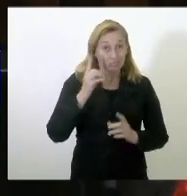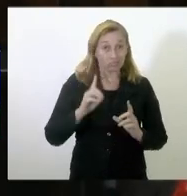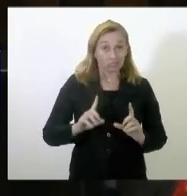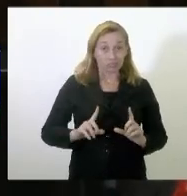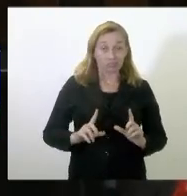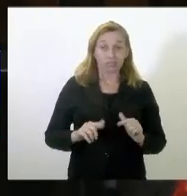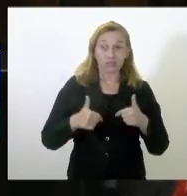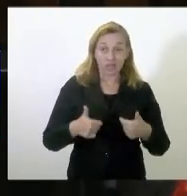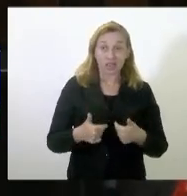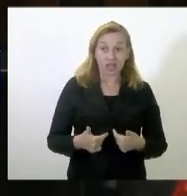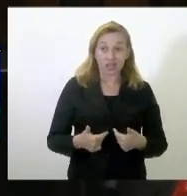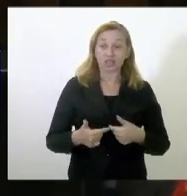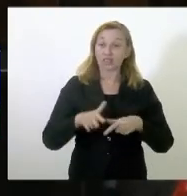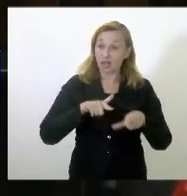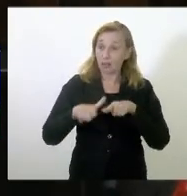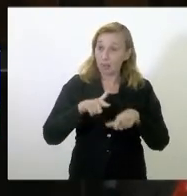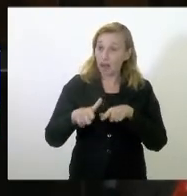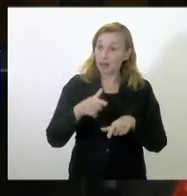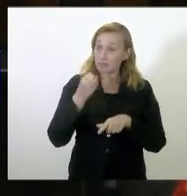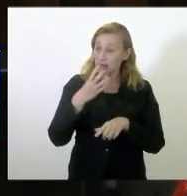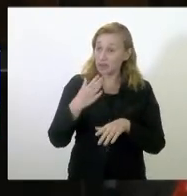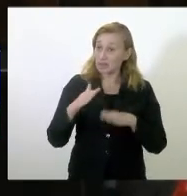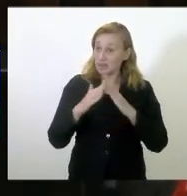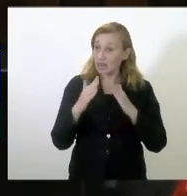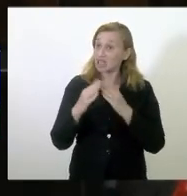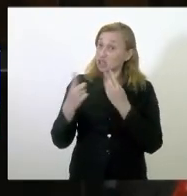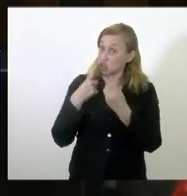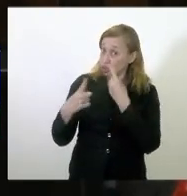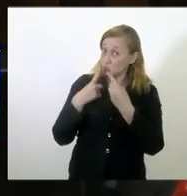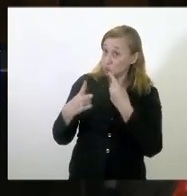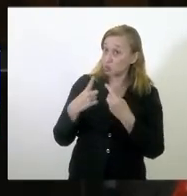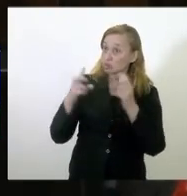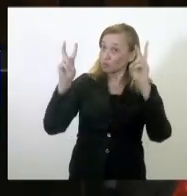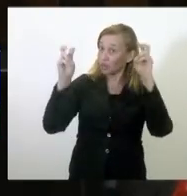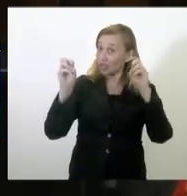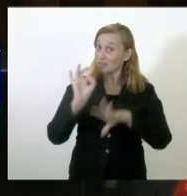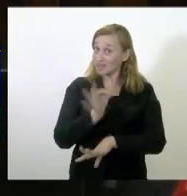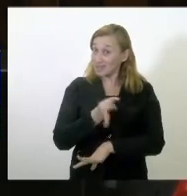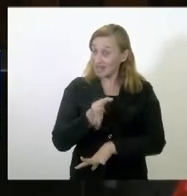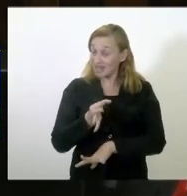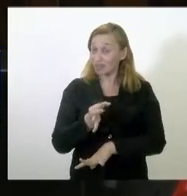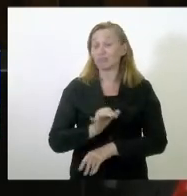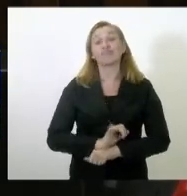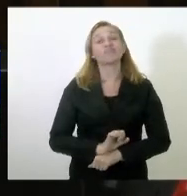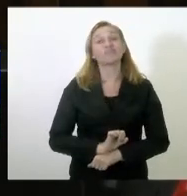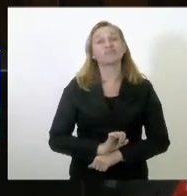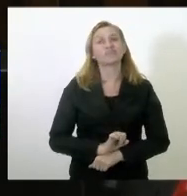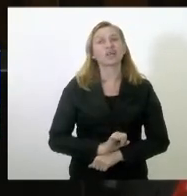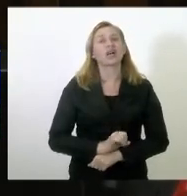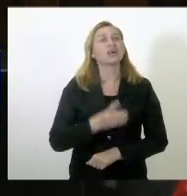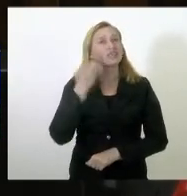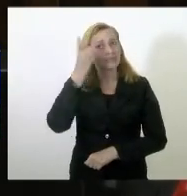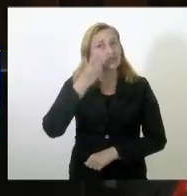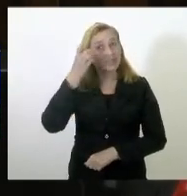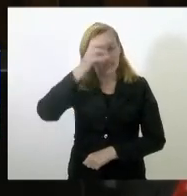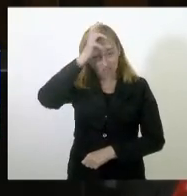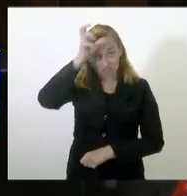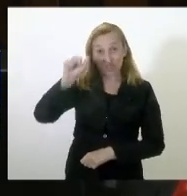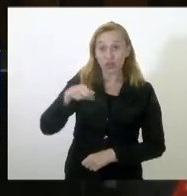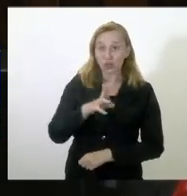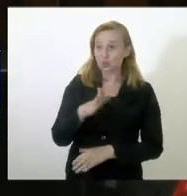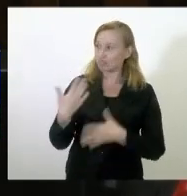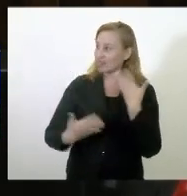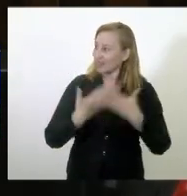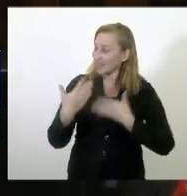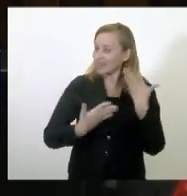e discutem a integralidade dos temas que afligem a população do Estado do Rio de Janeiro. Deputada Tia Ju, é com muita alegria